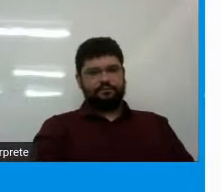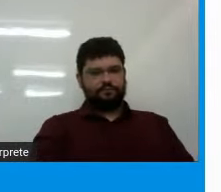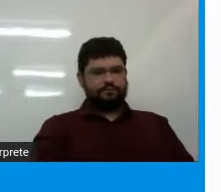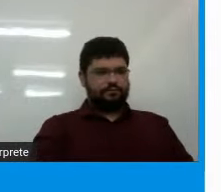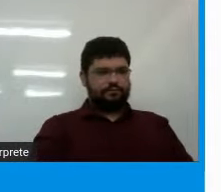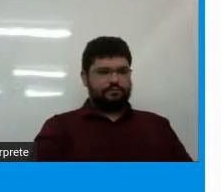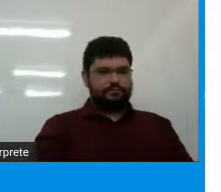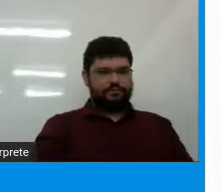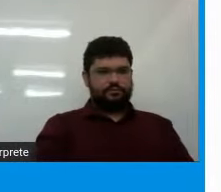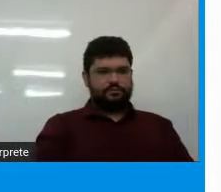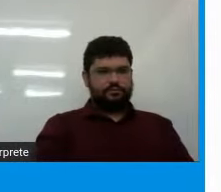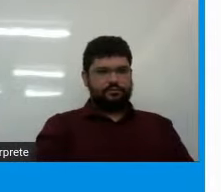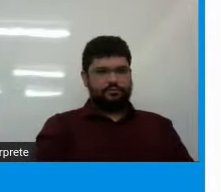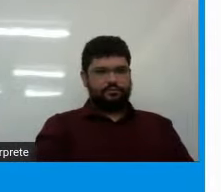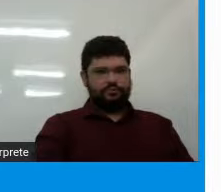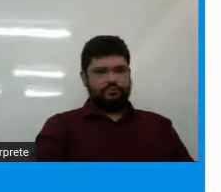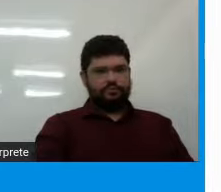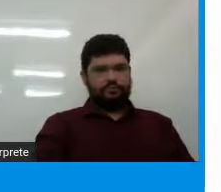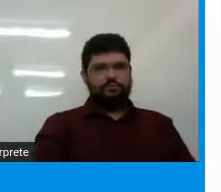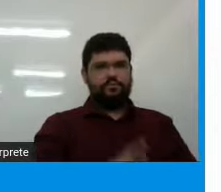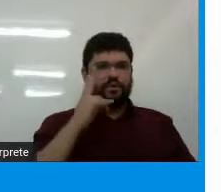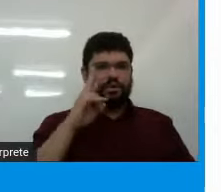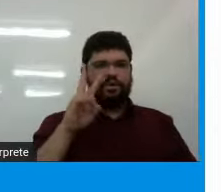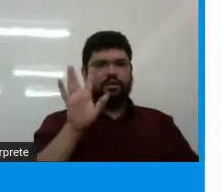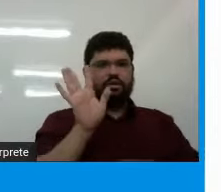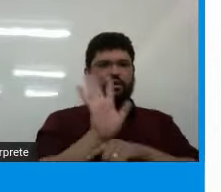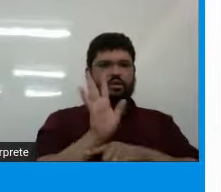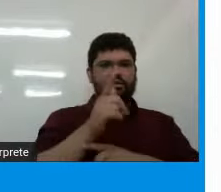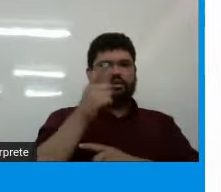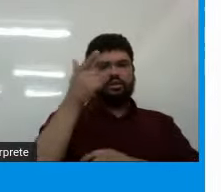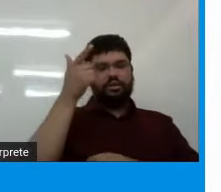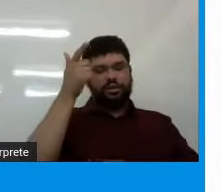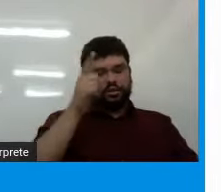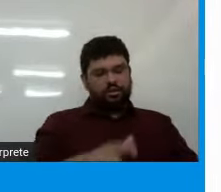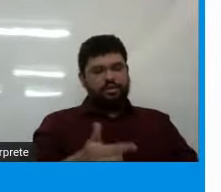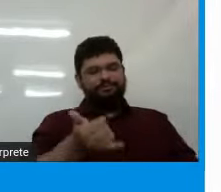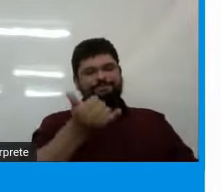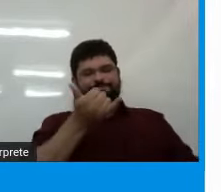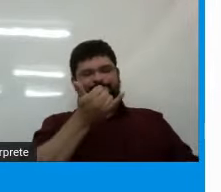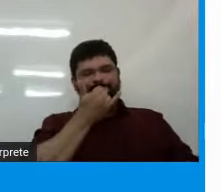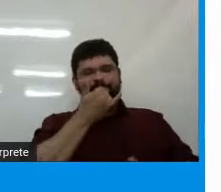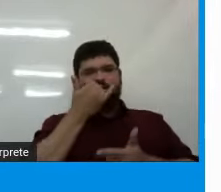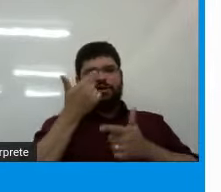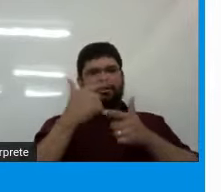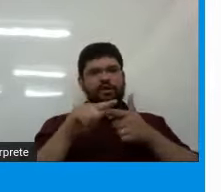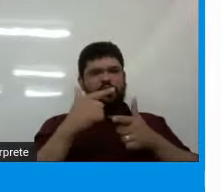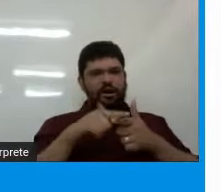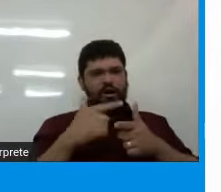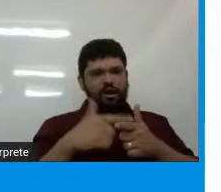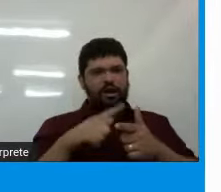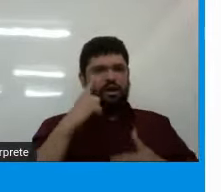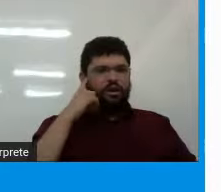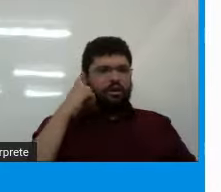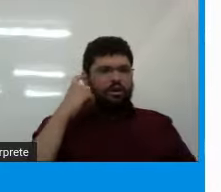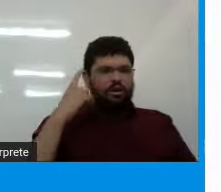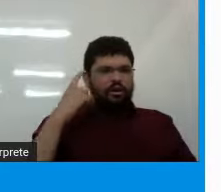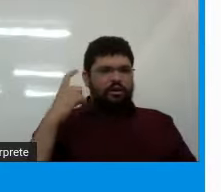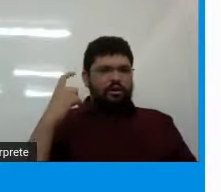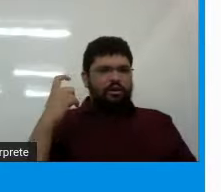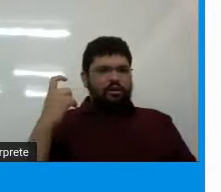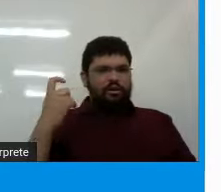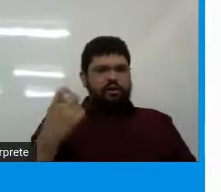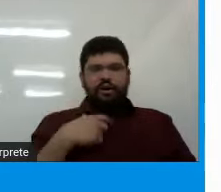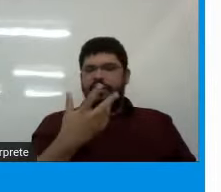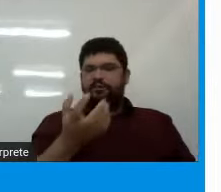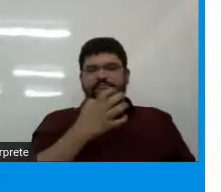Pronto, pessoal. Então, passei aí o vídeo mais uma vez. Desculpe aí pela falha. De fato, essa questão do som ficou imperceptível